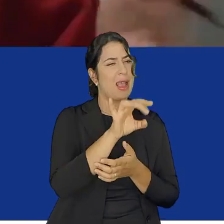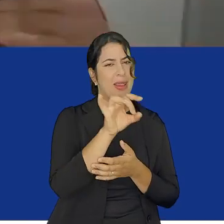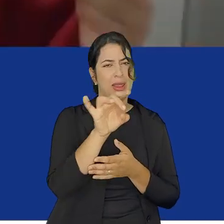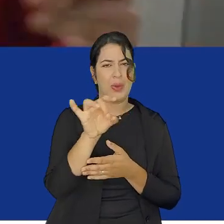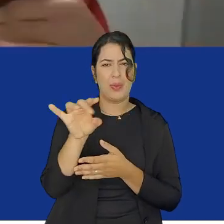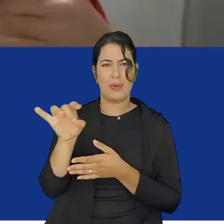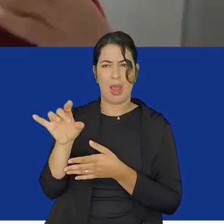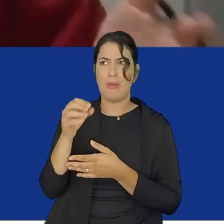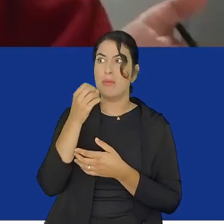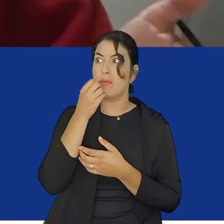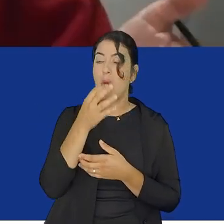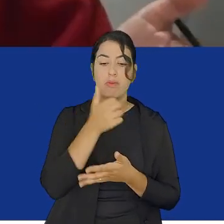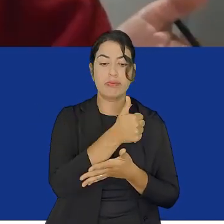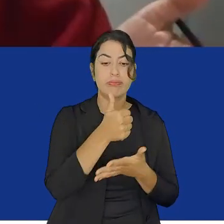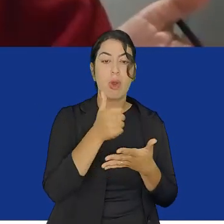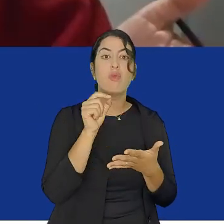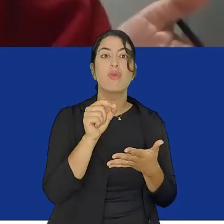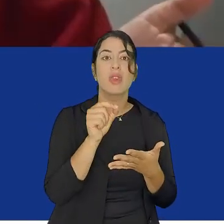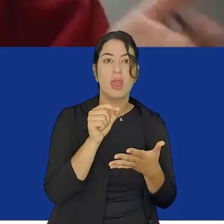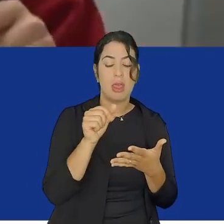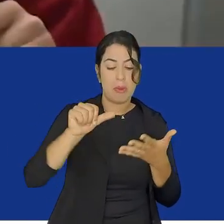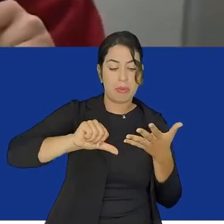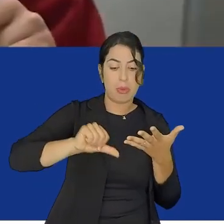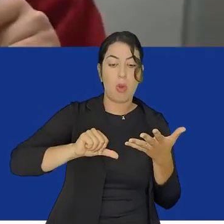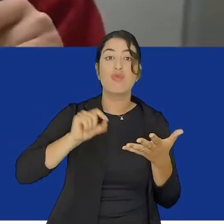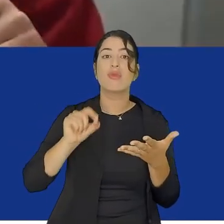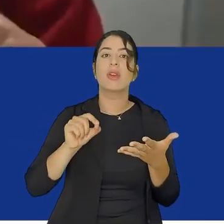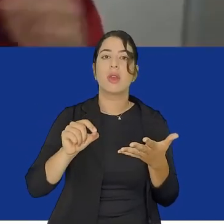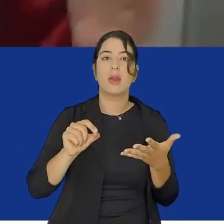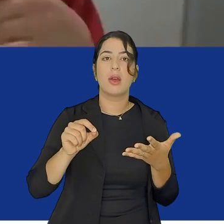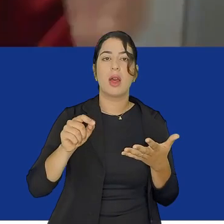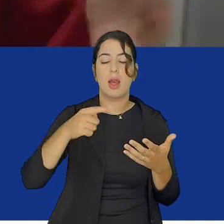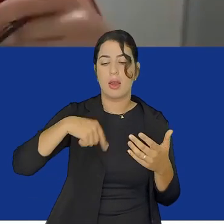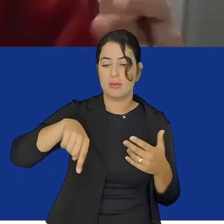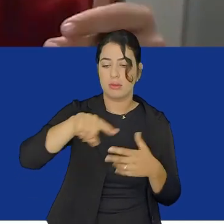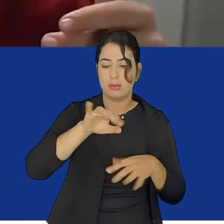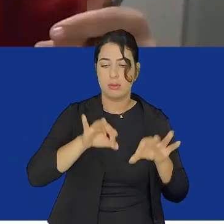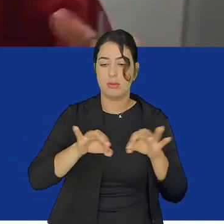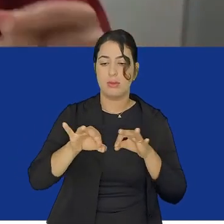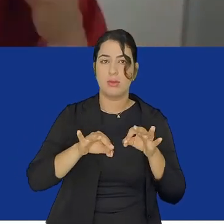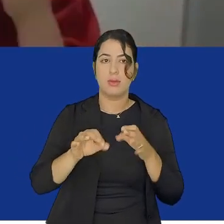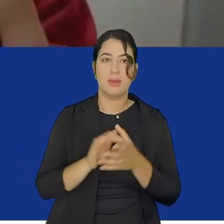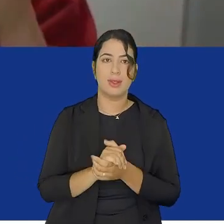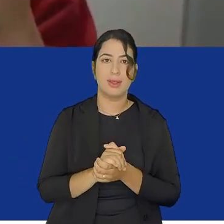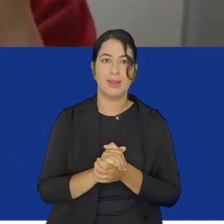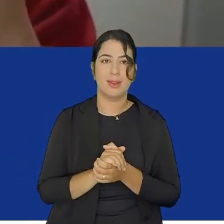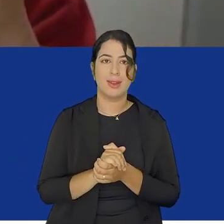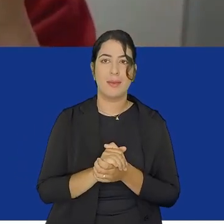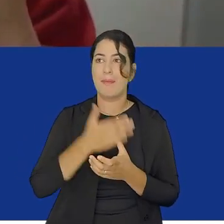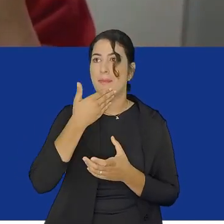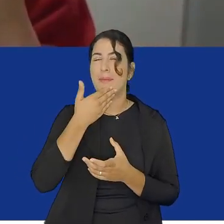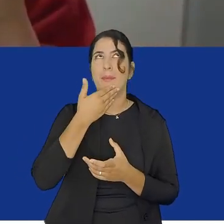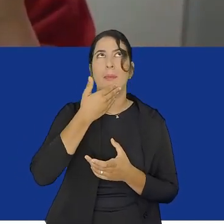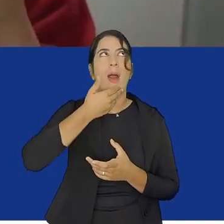cada um de nós é bom e naquilo que não é bom, porque aí a gente já sabe o que, que fica melhor para cada um. Gente, foi a melhor